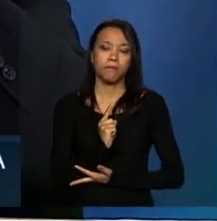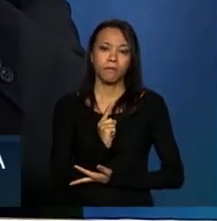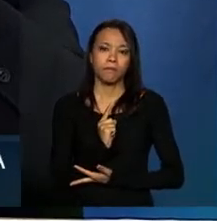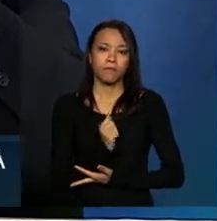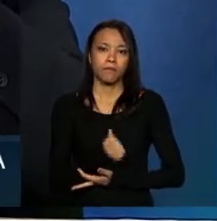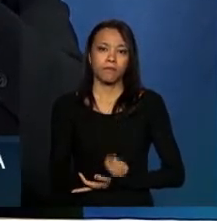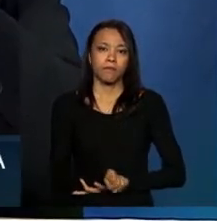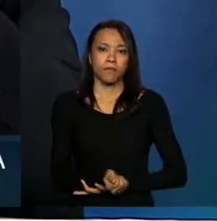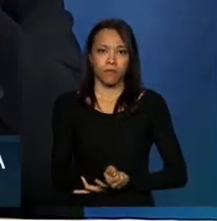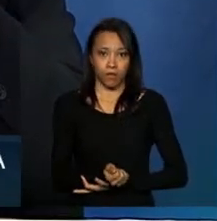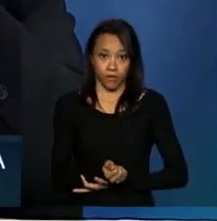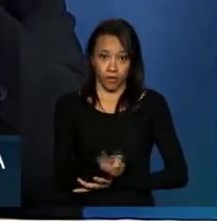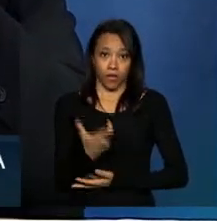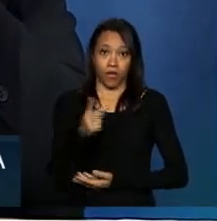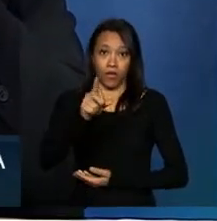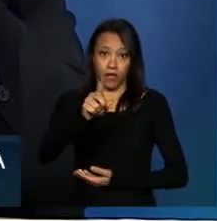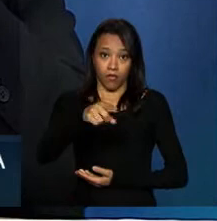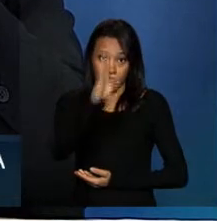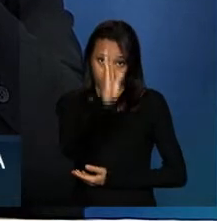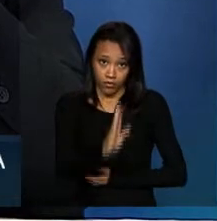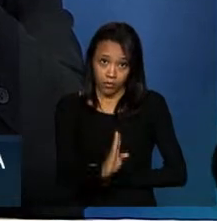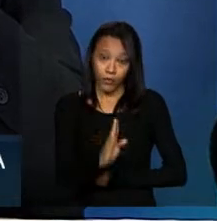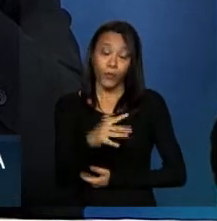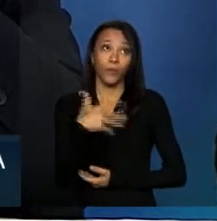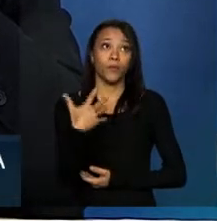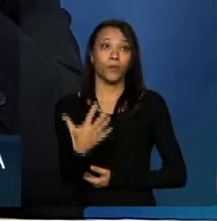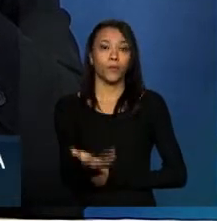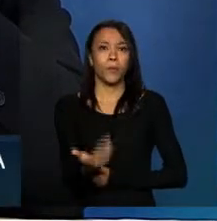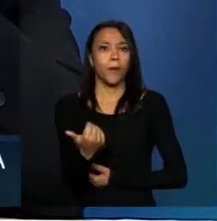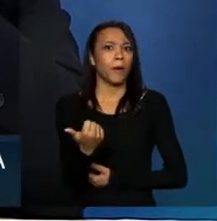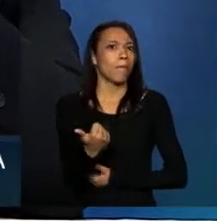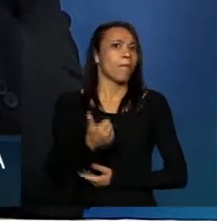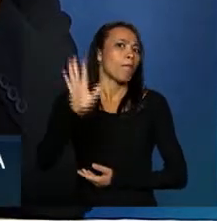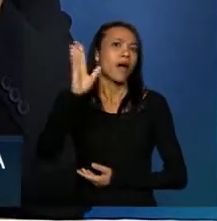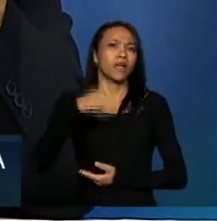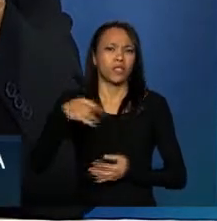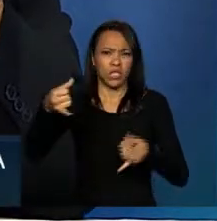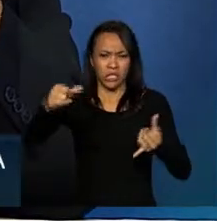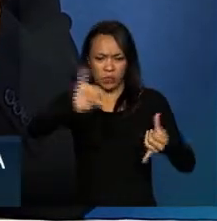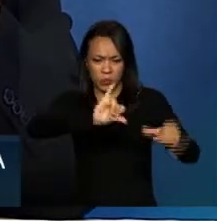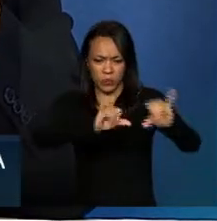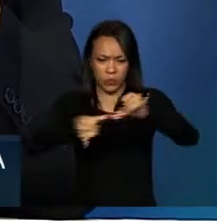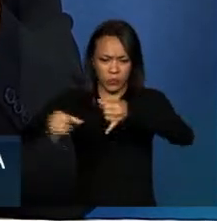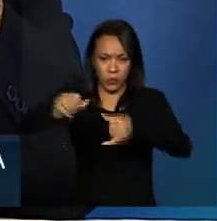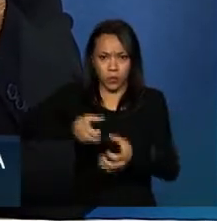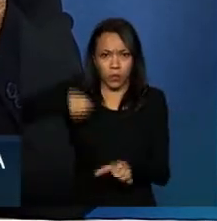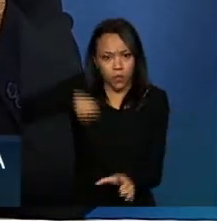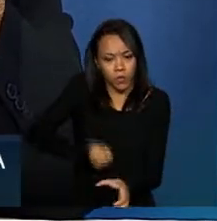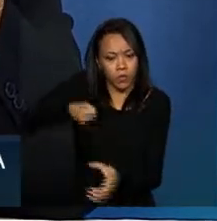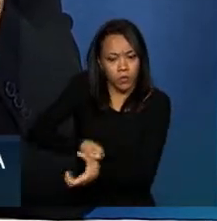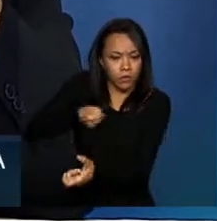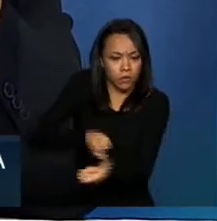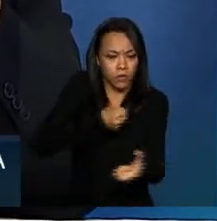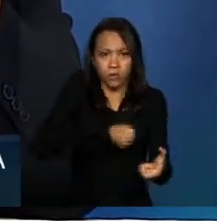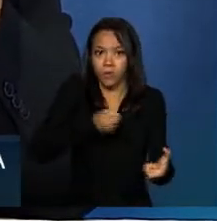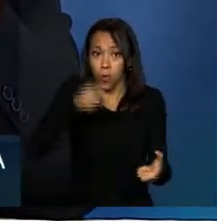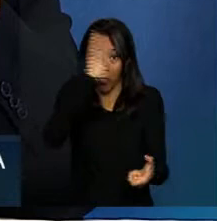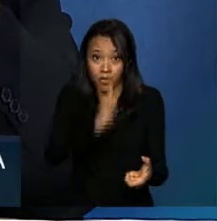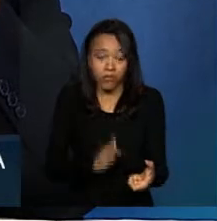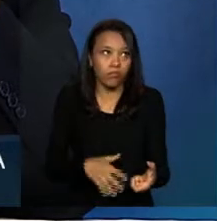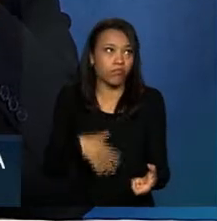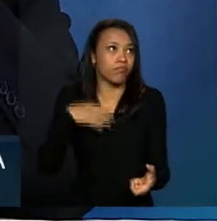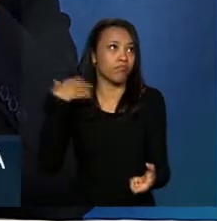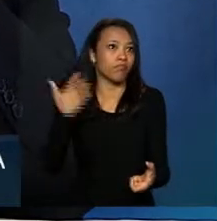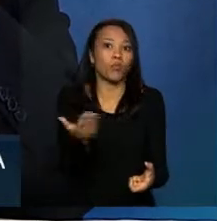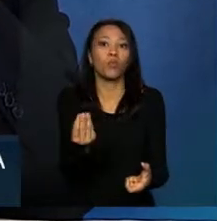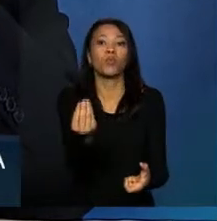uma marca de um dos maiores consumidores de veneno do mundo. Nós precisamos reverter essa marca. Precisamos que a nossa Embrapa nos ajude